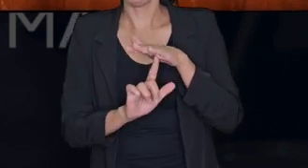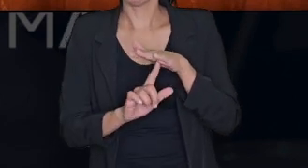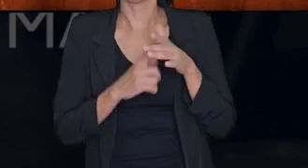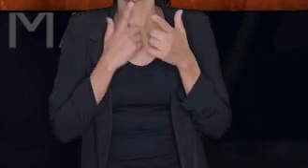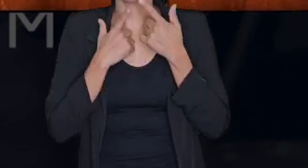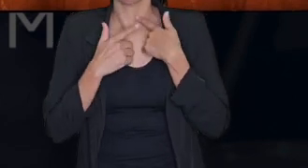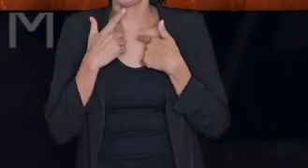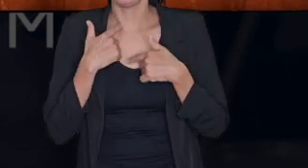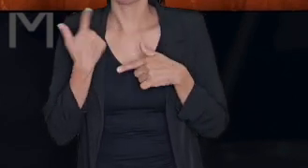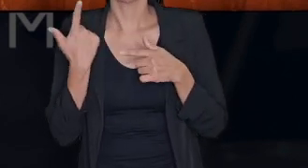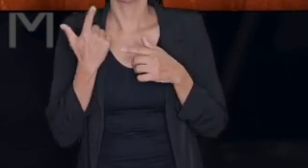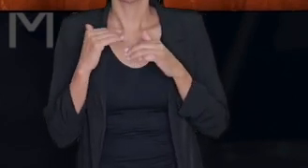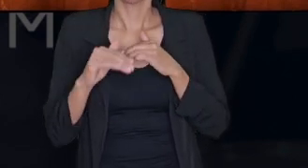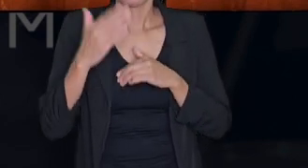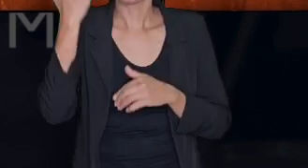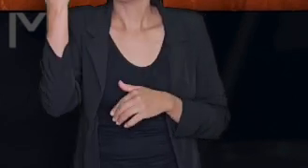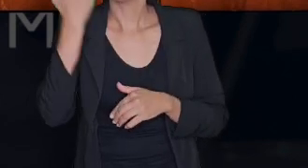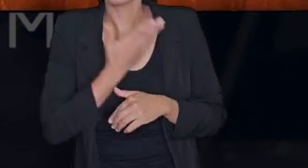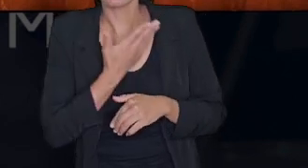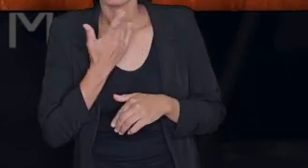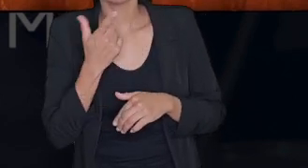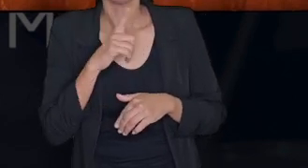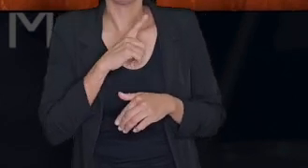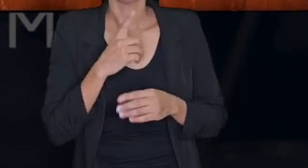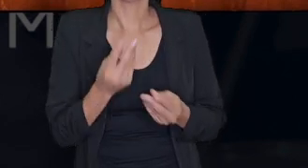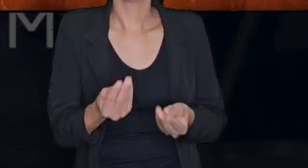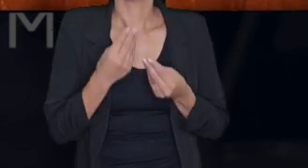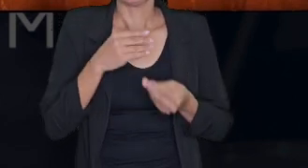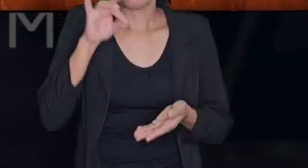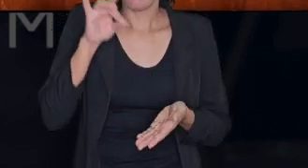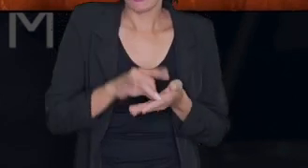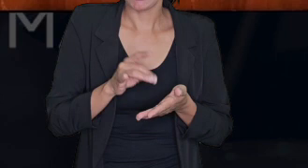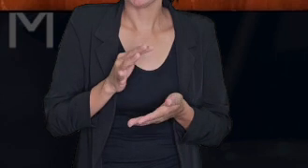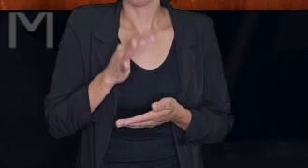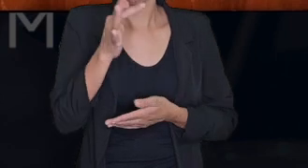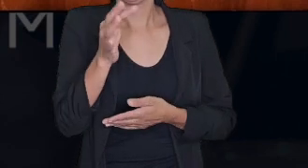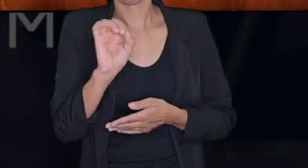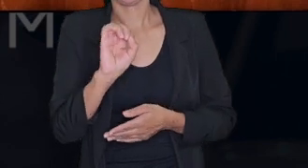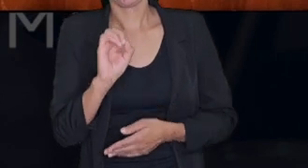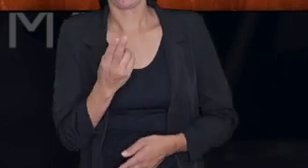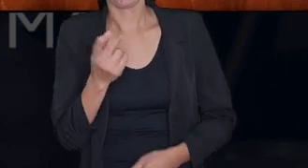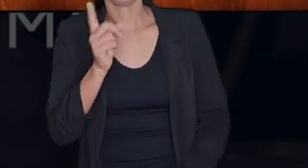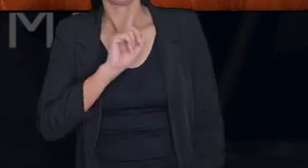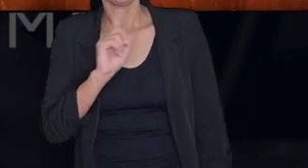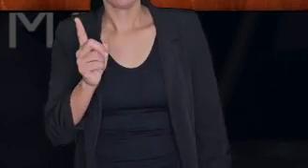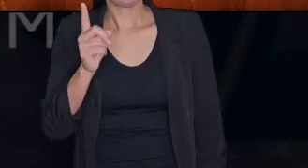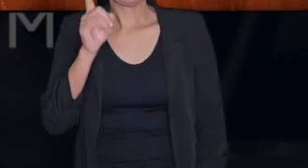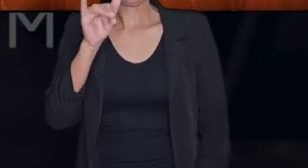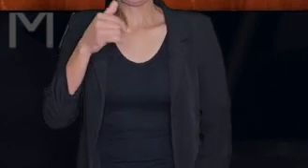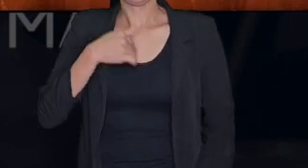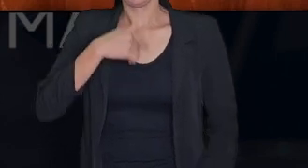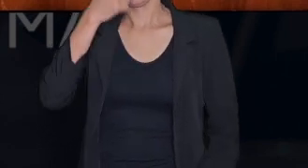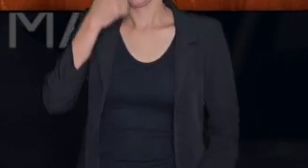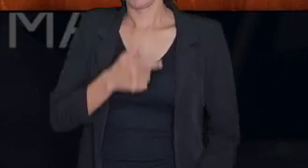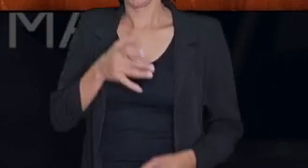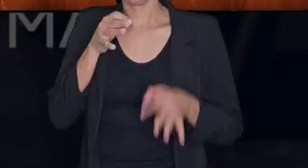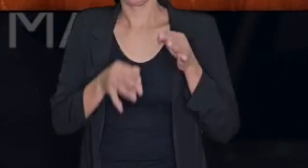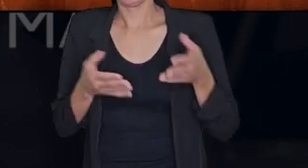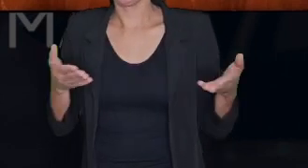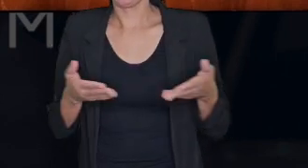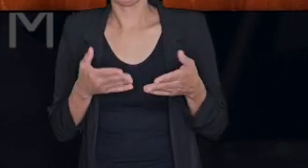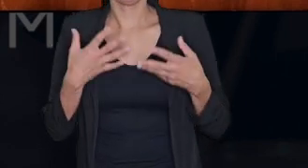partes, mostrando os limites dessa vontade, estabilizando o meio de prova, se isso vai gerar eficácia no futuro ou